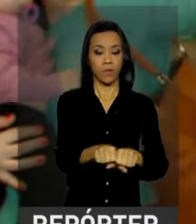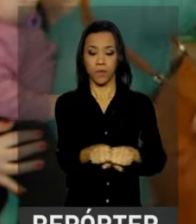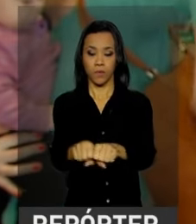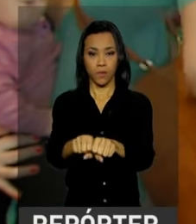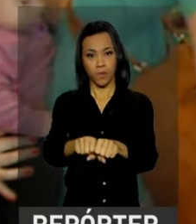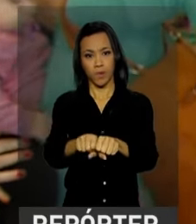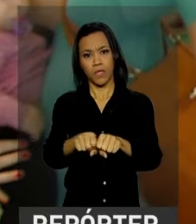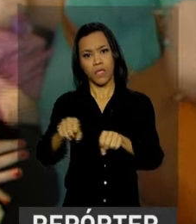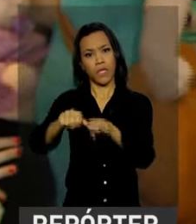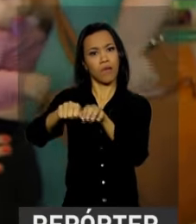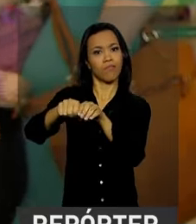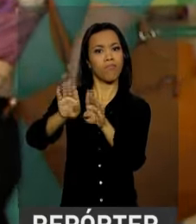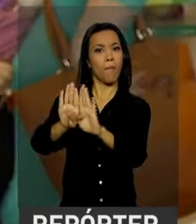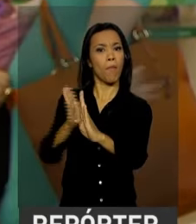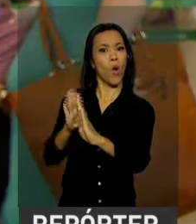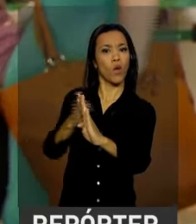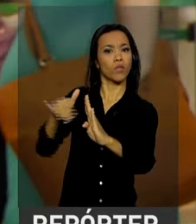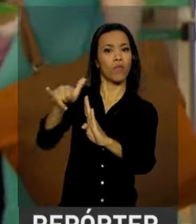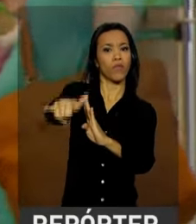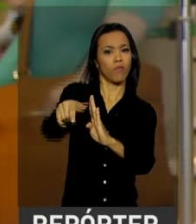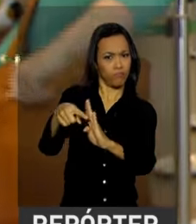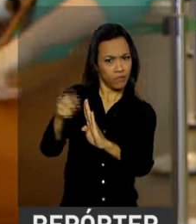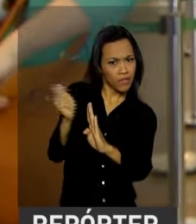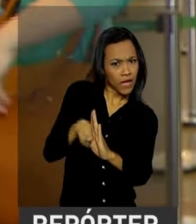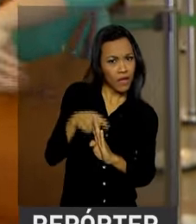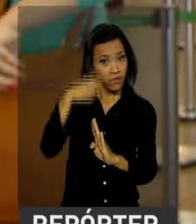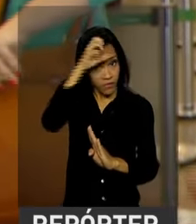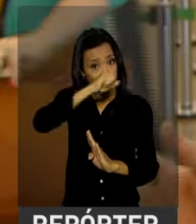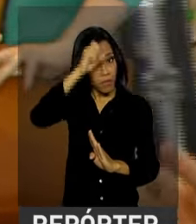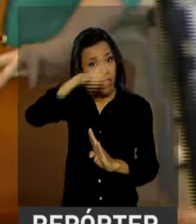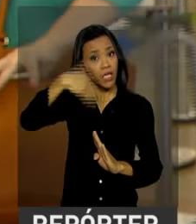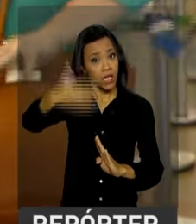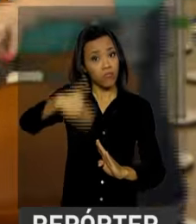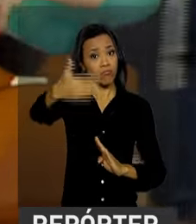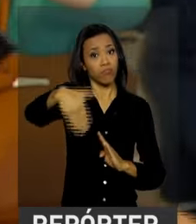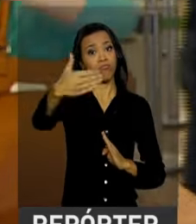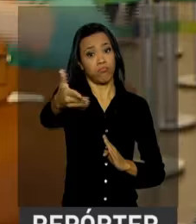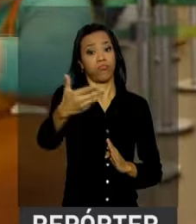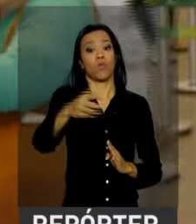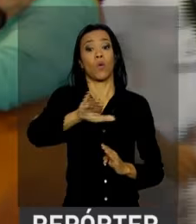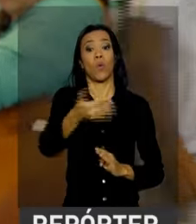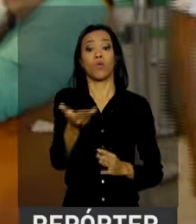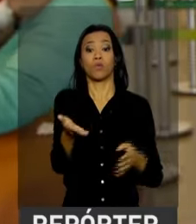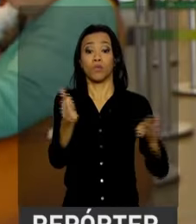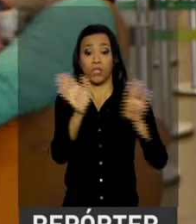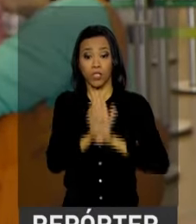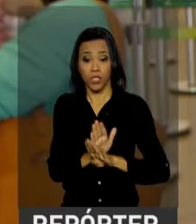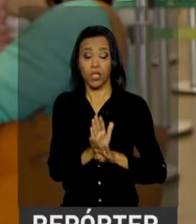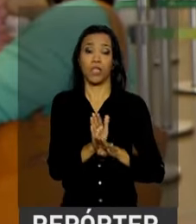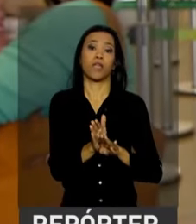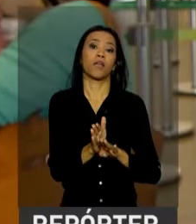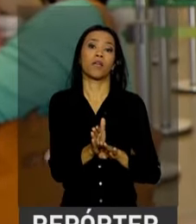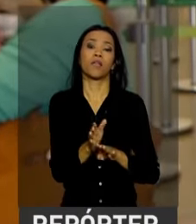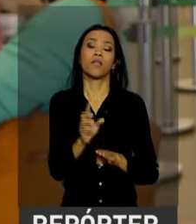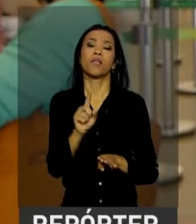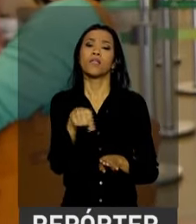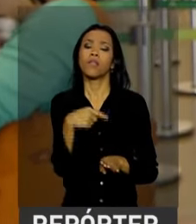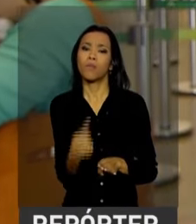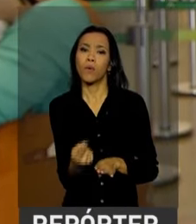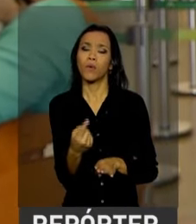porta do avião, que são coisas que você vai aprender a partir do momento que você chega no guichê do atendimento